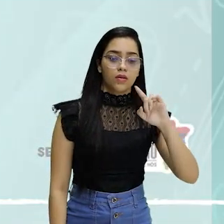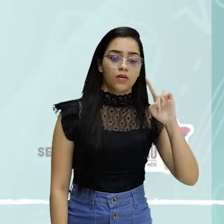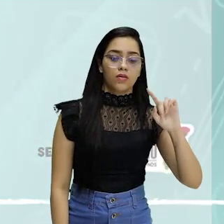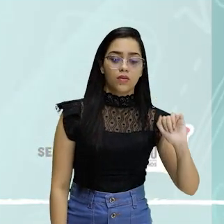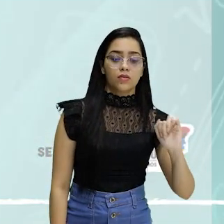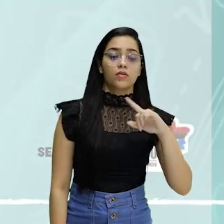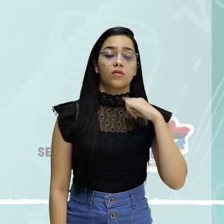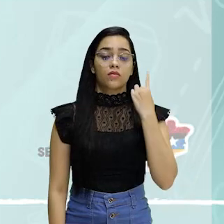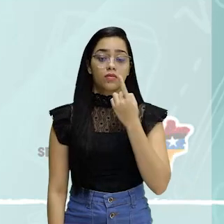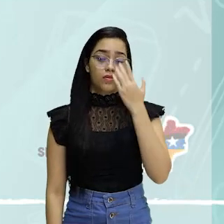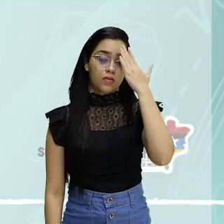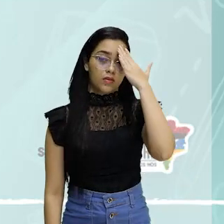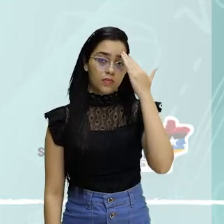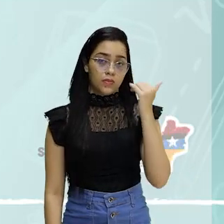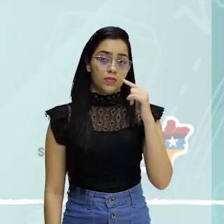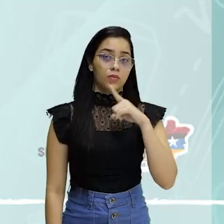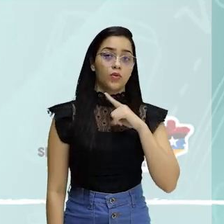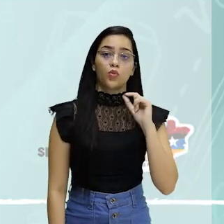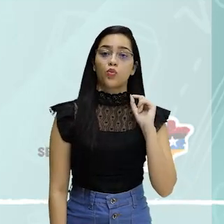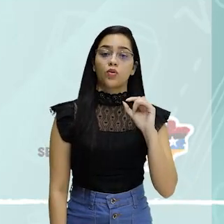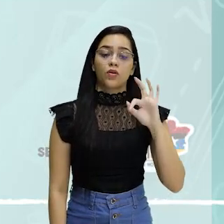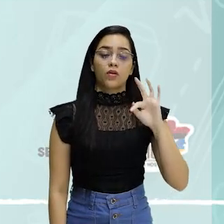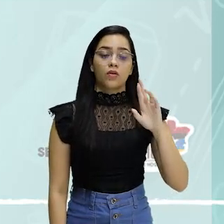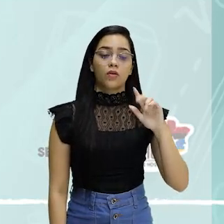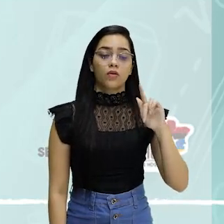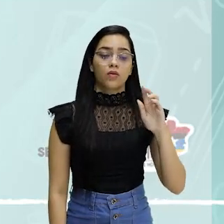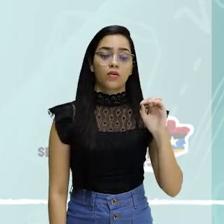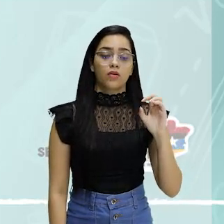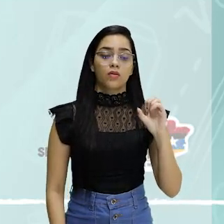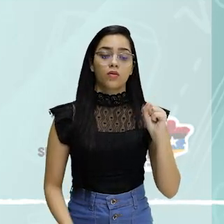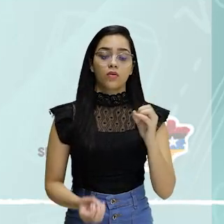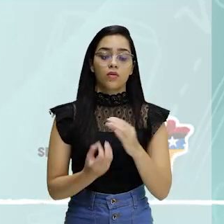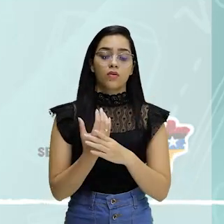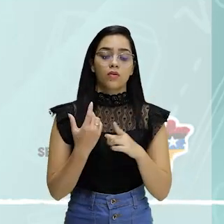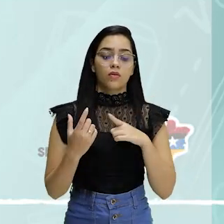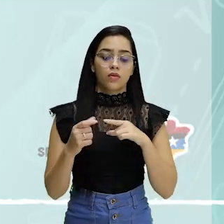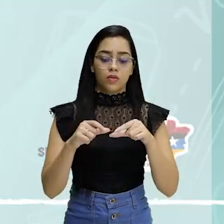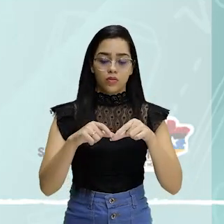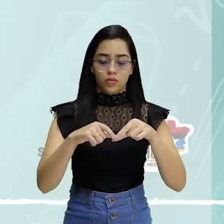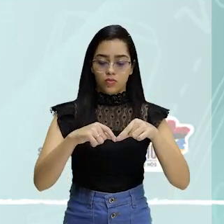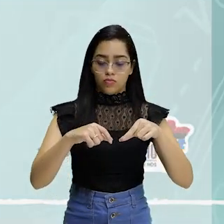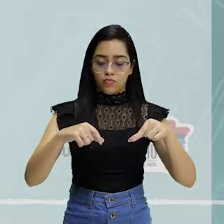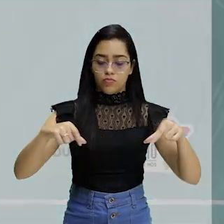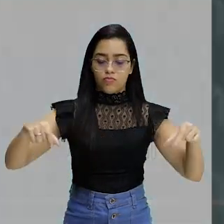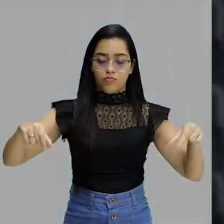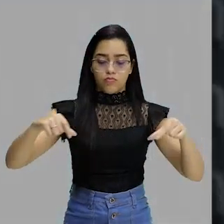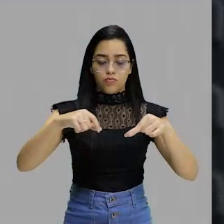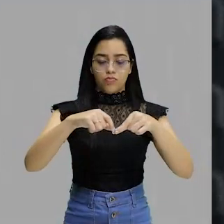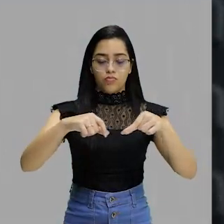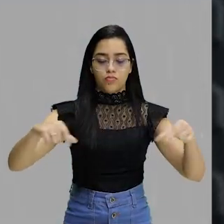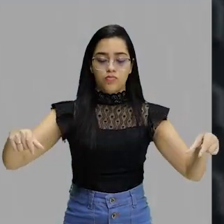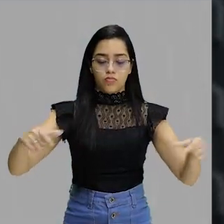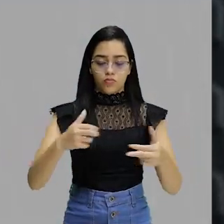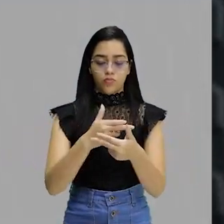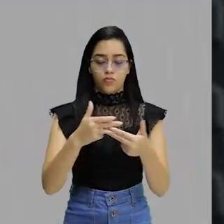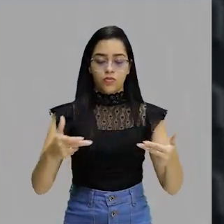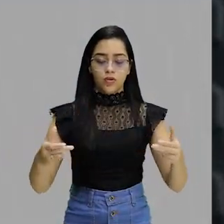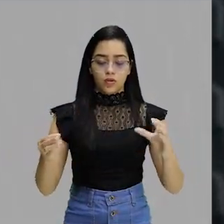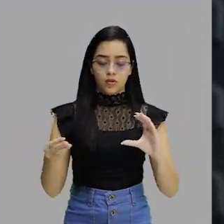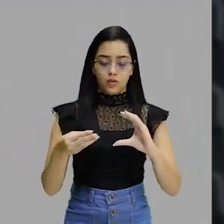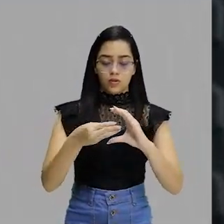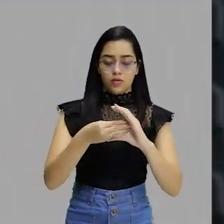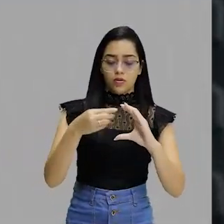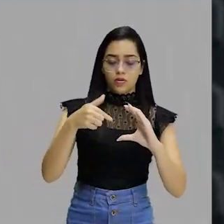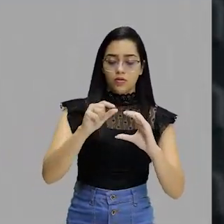nós sabemos que os fungos, eles são formados por filamentos ou fios, né? Filamentos de várias células